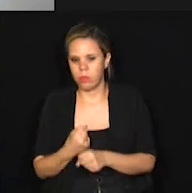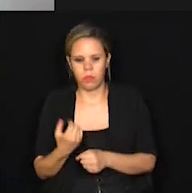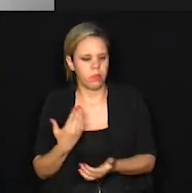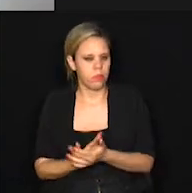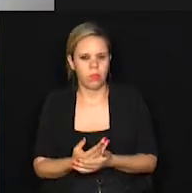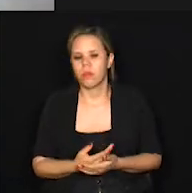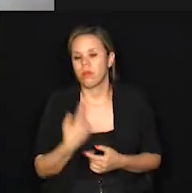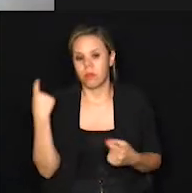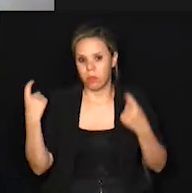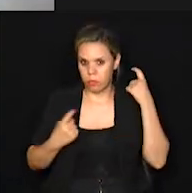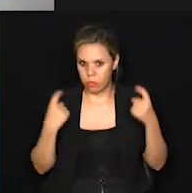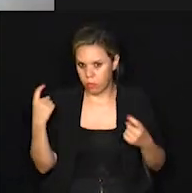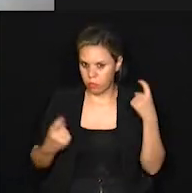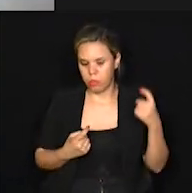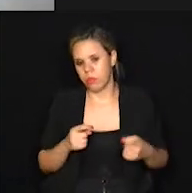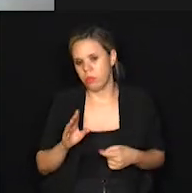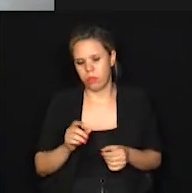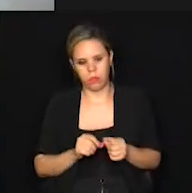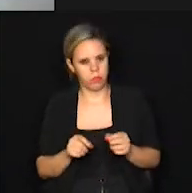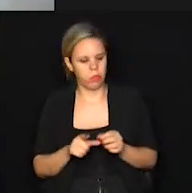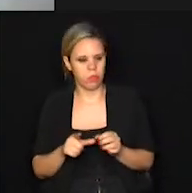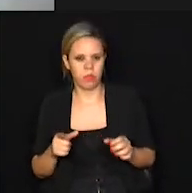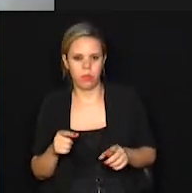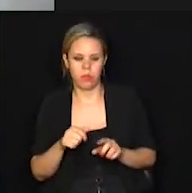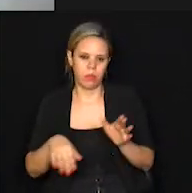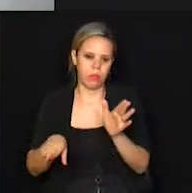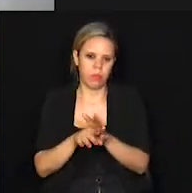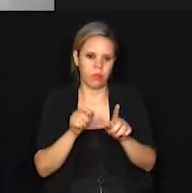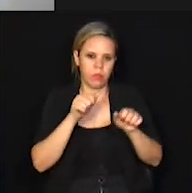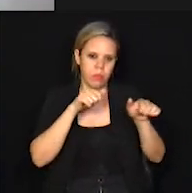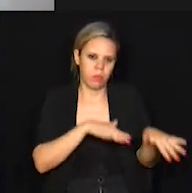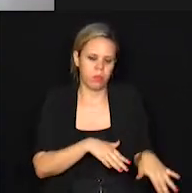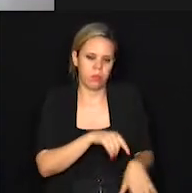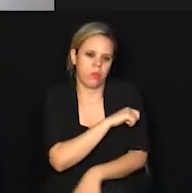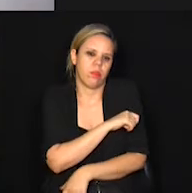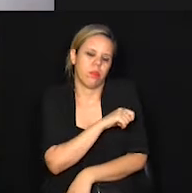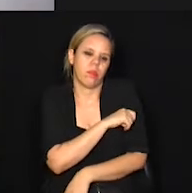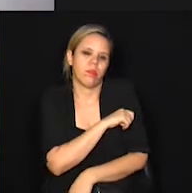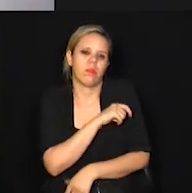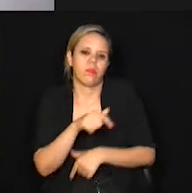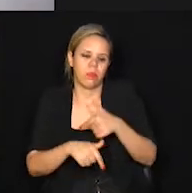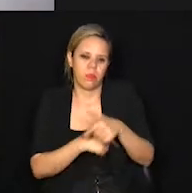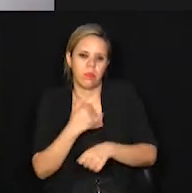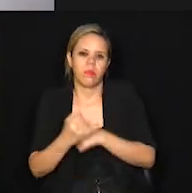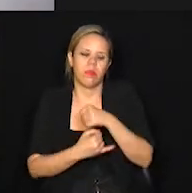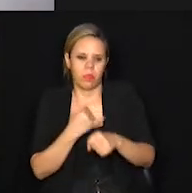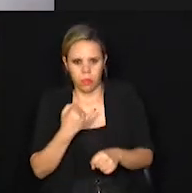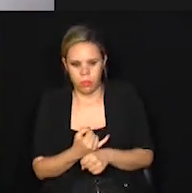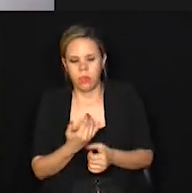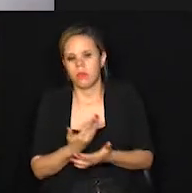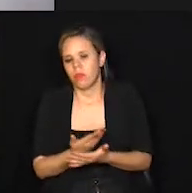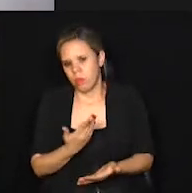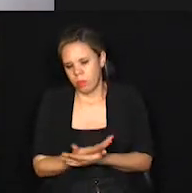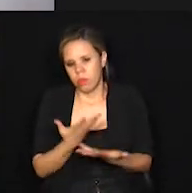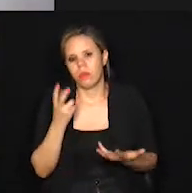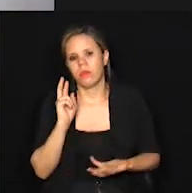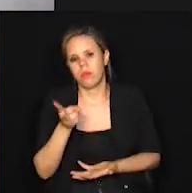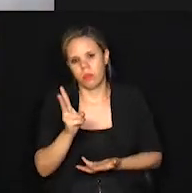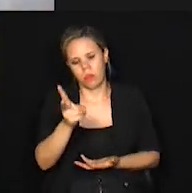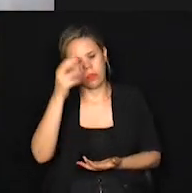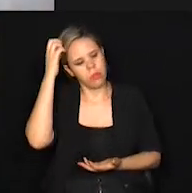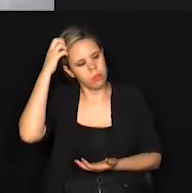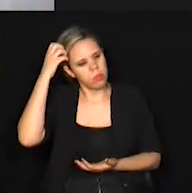porque é muito preocupante, já que nós chegamos em setembro, os alunos estão trabalhando remotamente, nós queremos continuar assim, fazendo